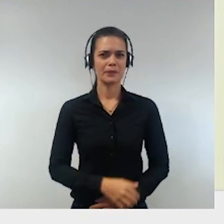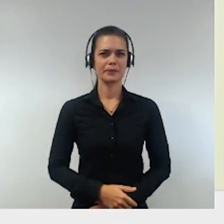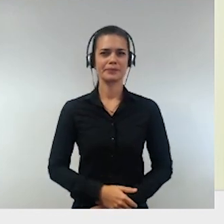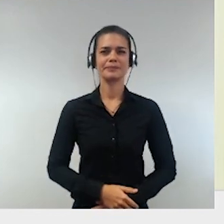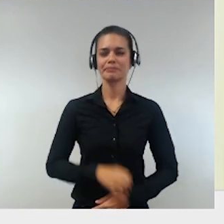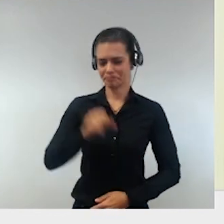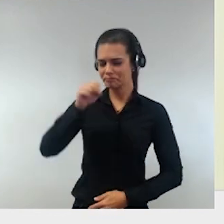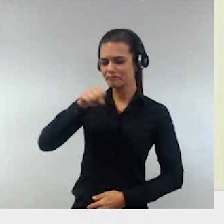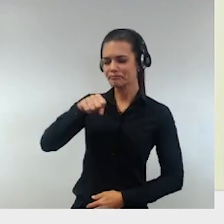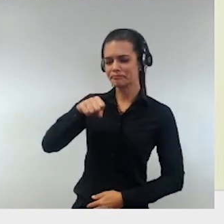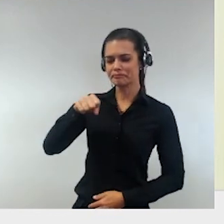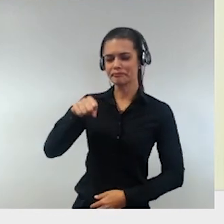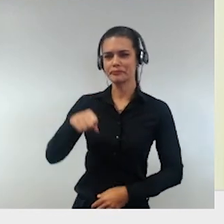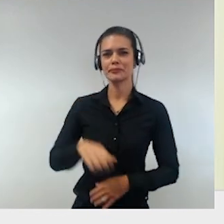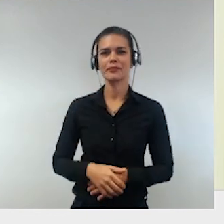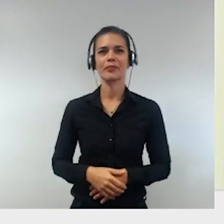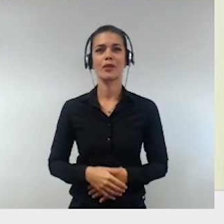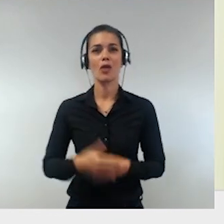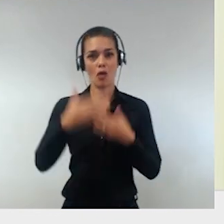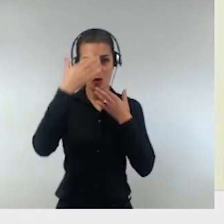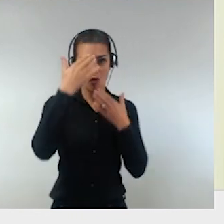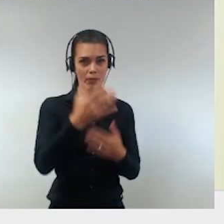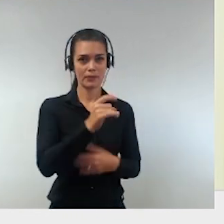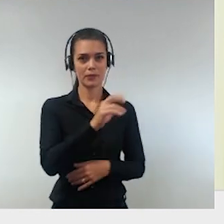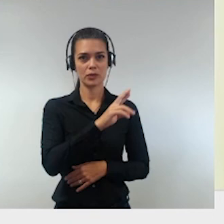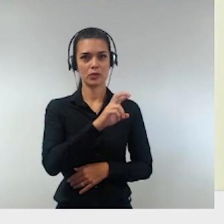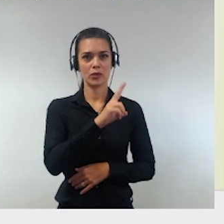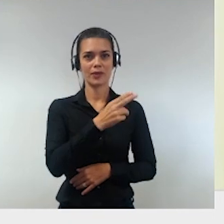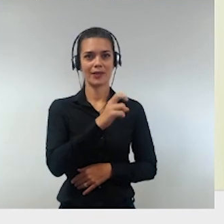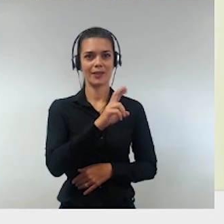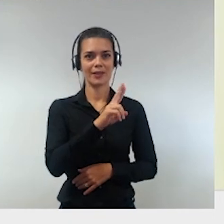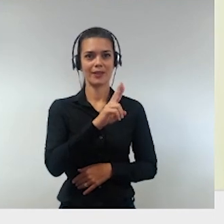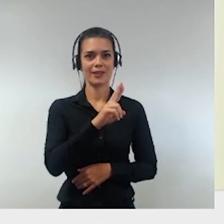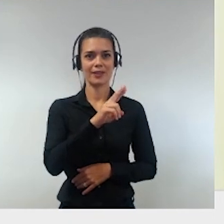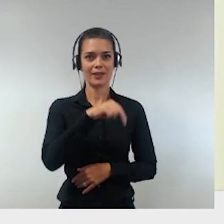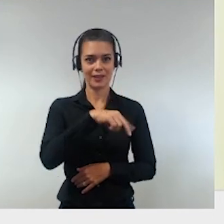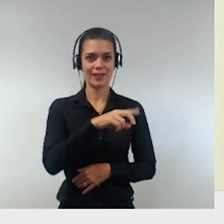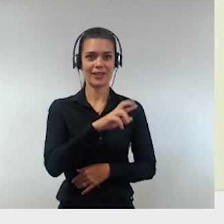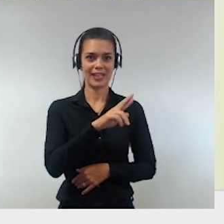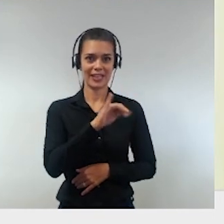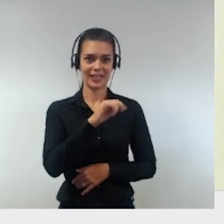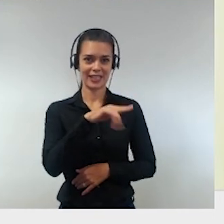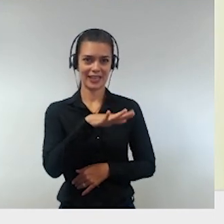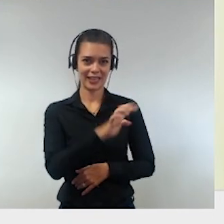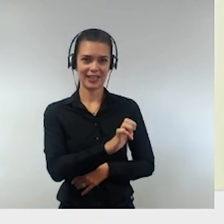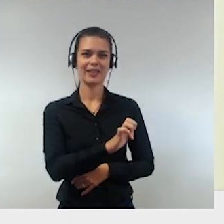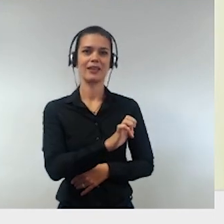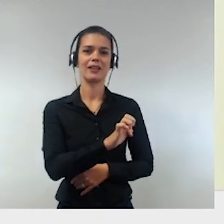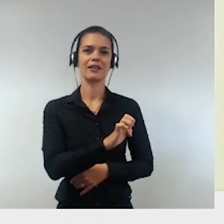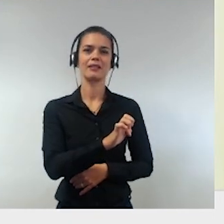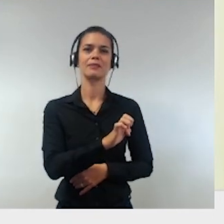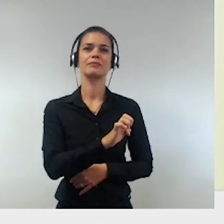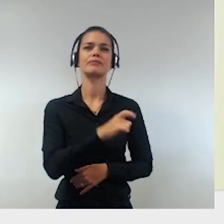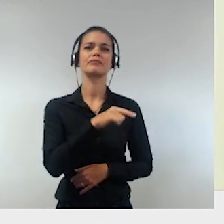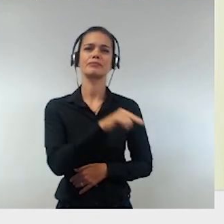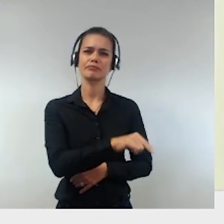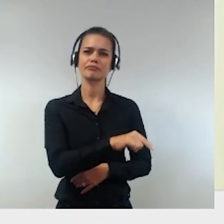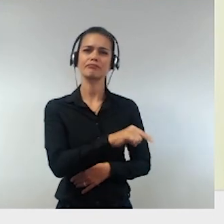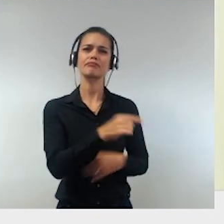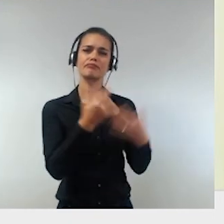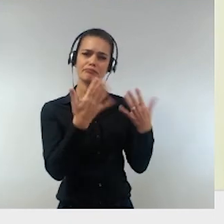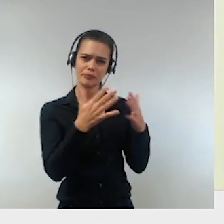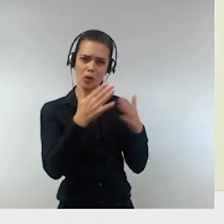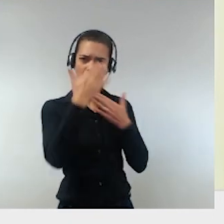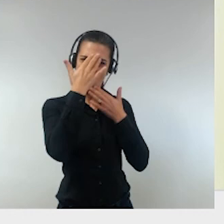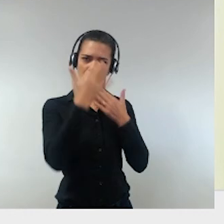Estou ouvindo. Estou ouvindo. Obrigado, doutor Henrique. Doutor Henrique, que é conselheiro do Conselho de Administração da BQM, diretor da